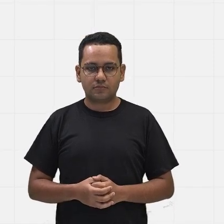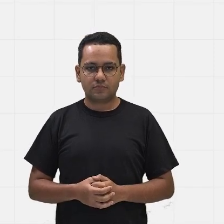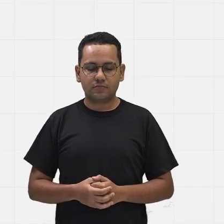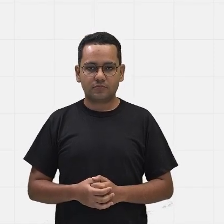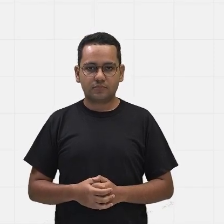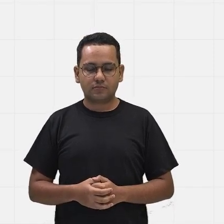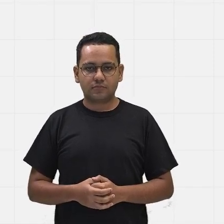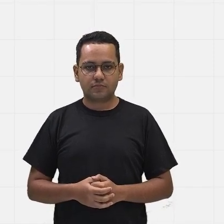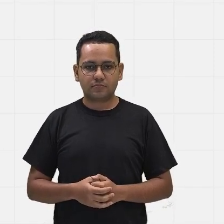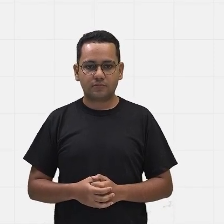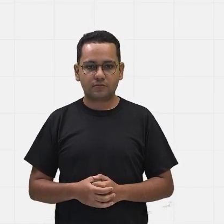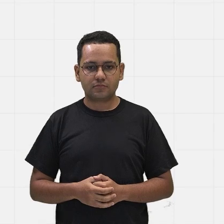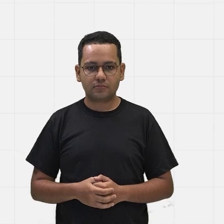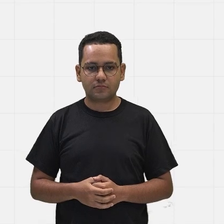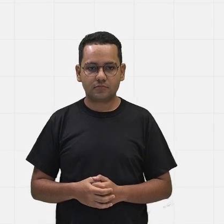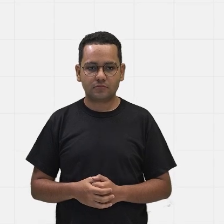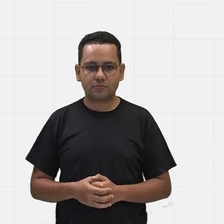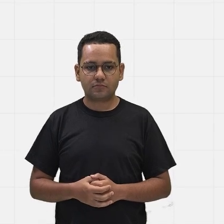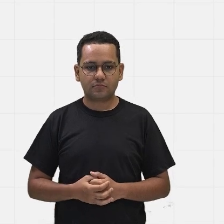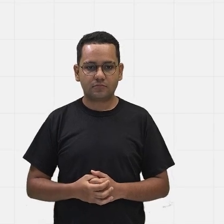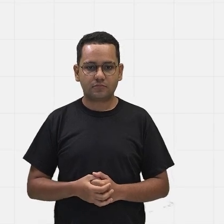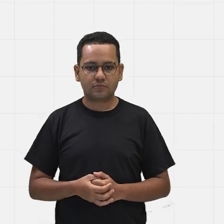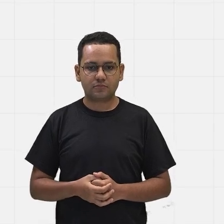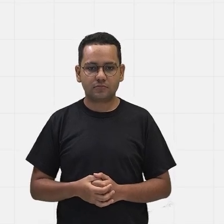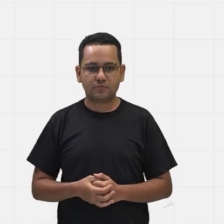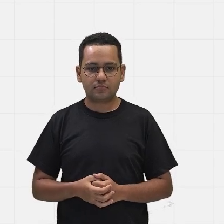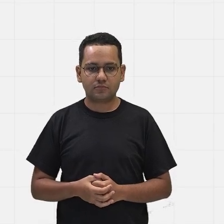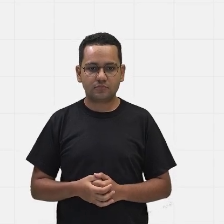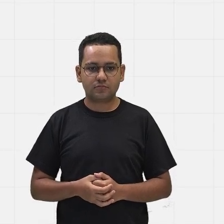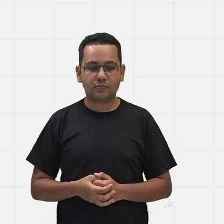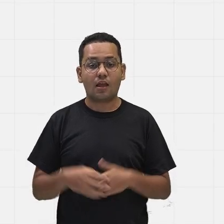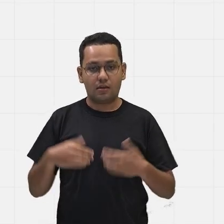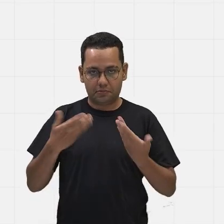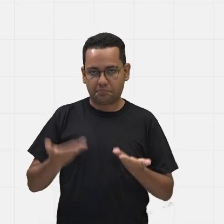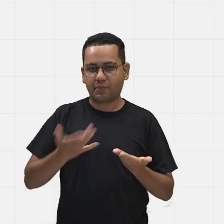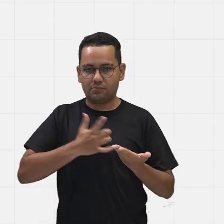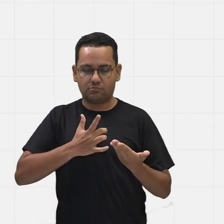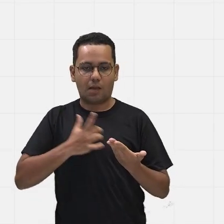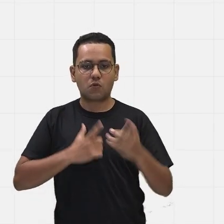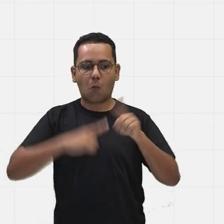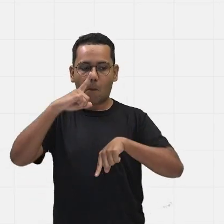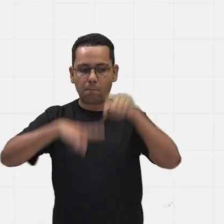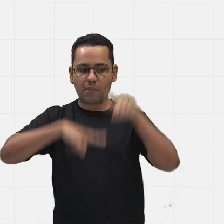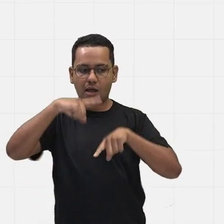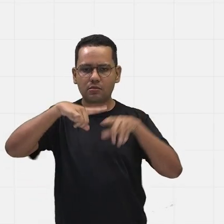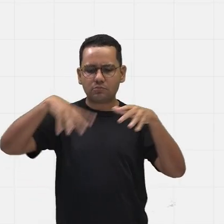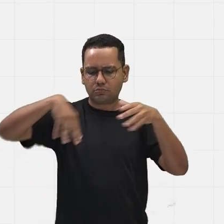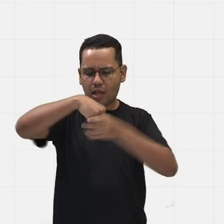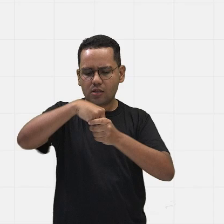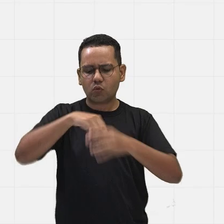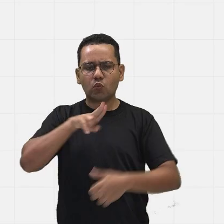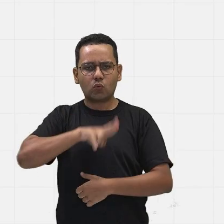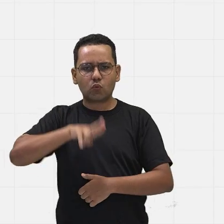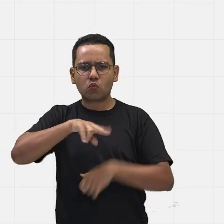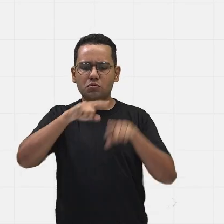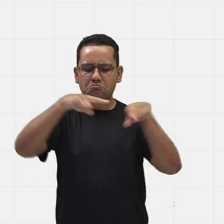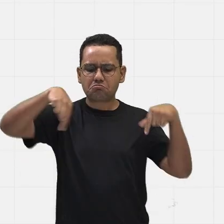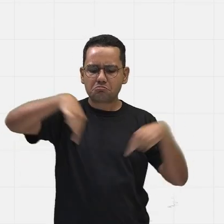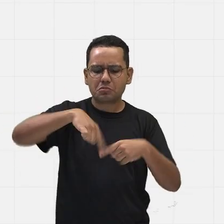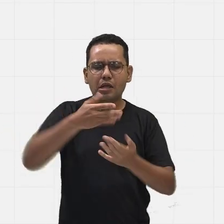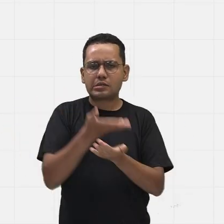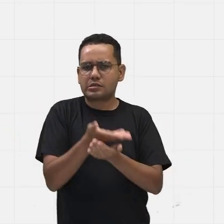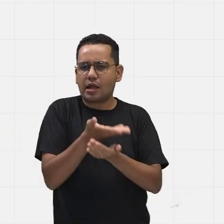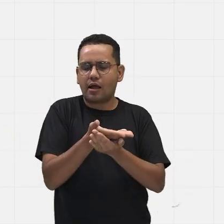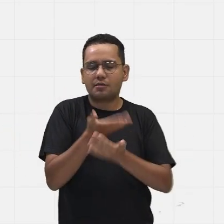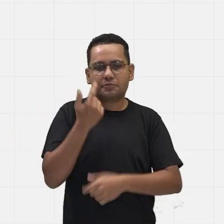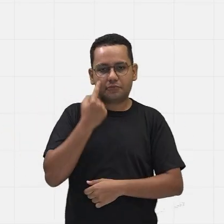Bom, temos aí kit tecnológico de sala, utilizado para a aplicação IPTV. Como